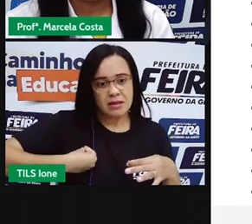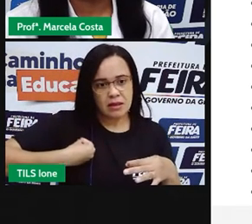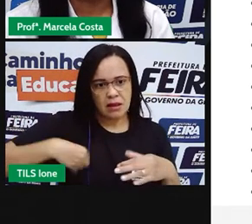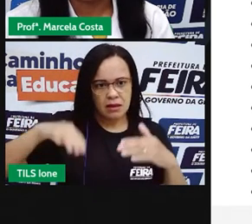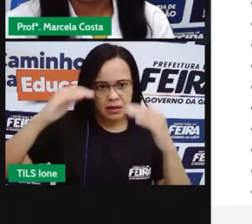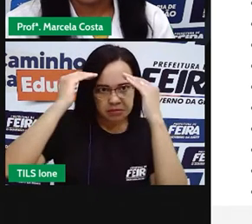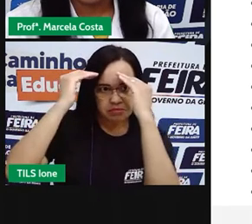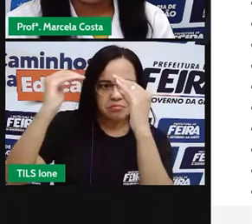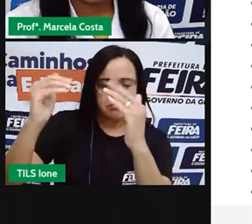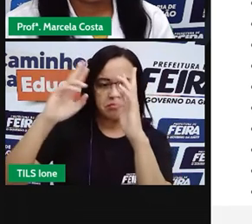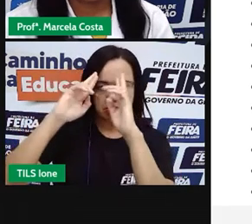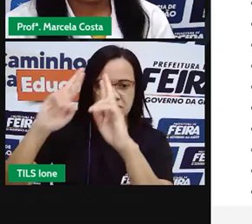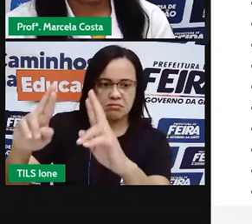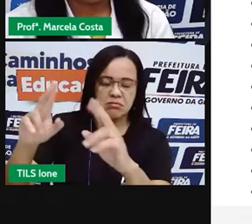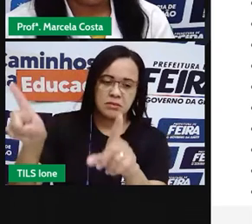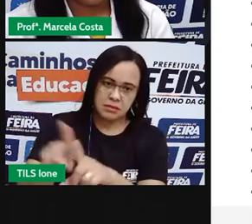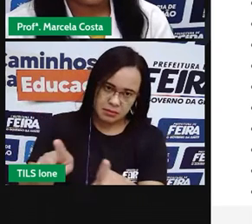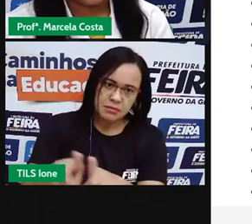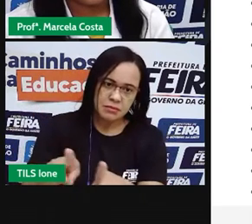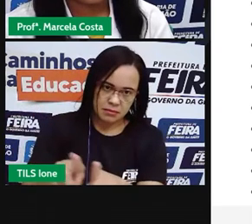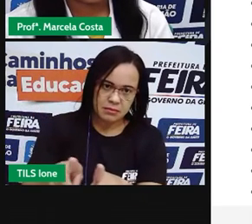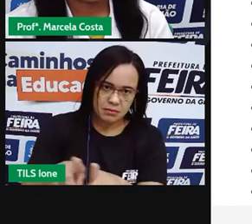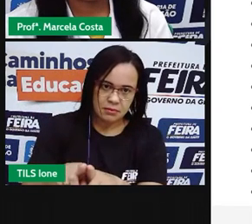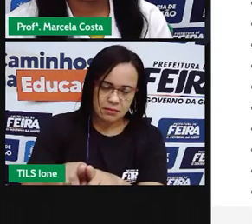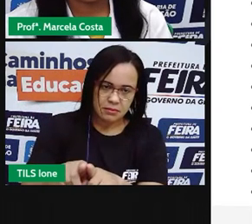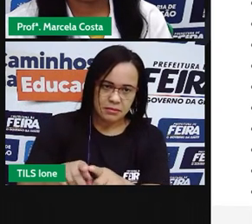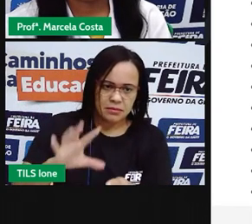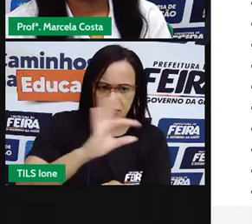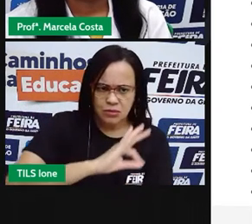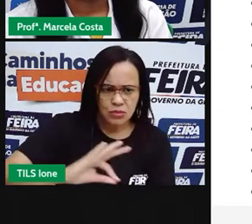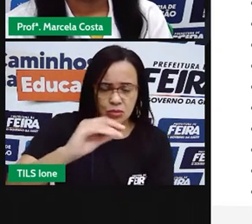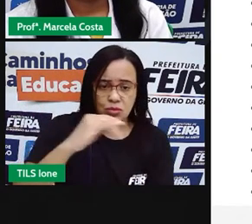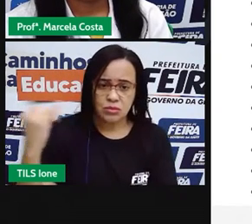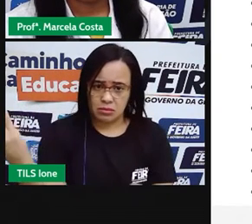e apesar de todos os seguidores que